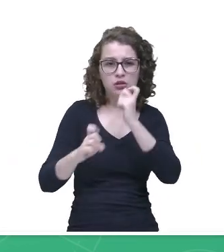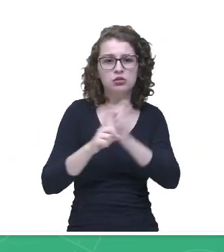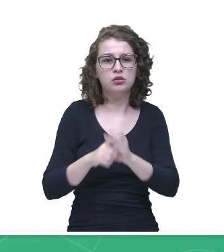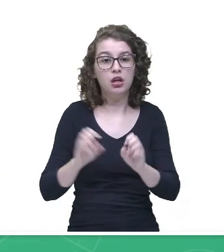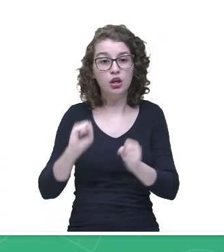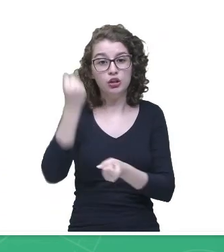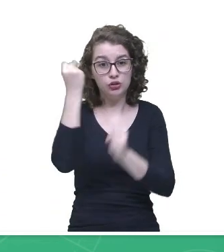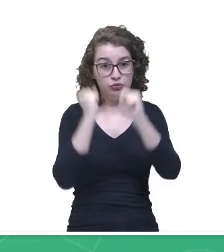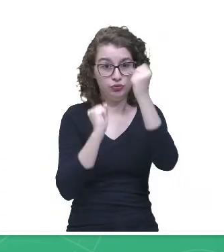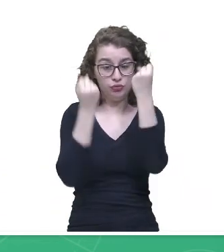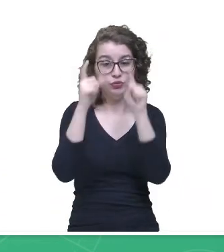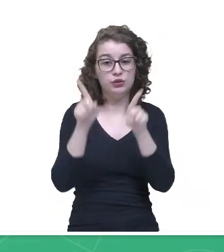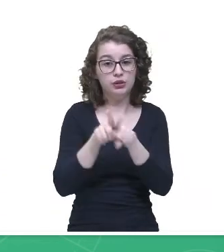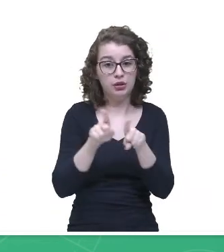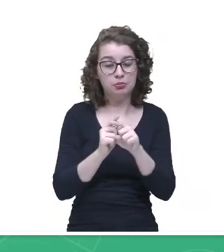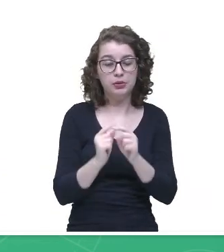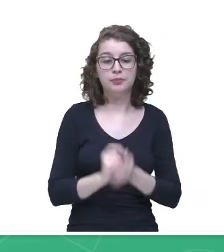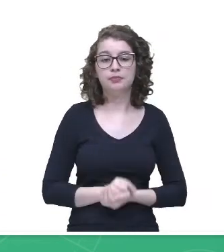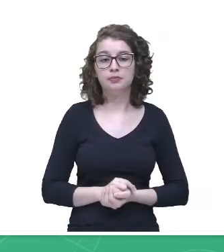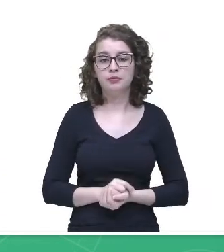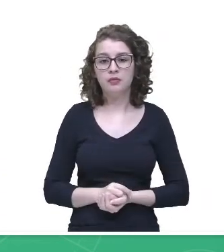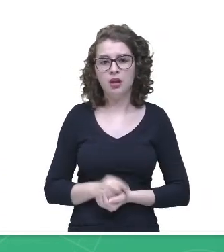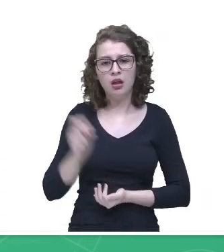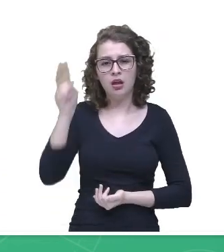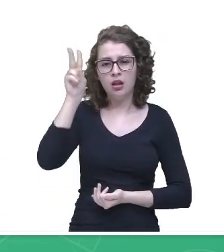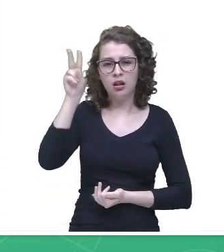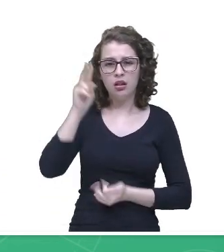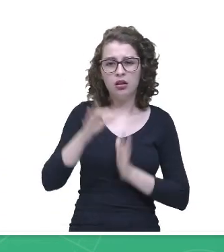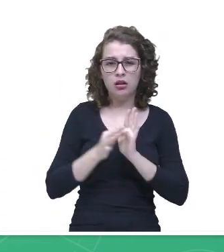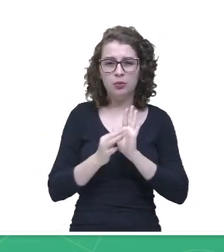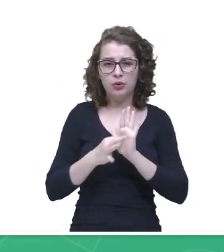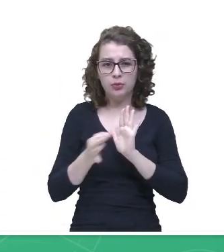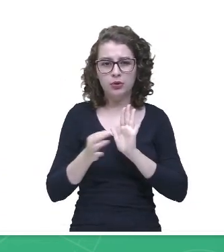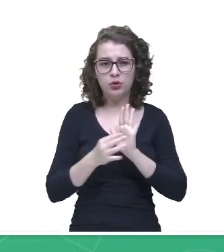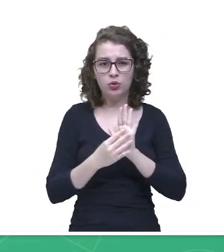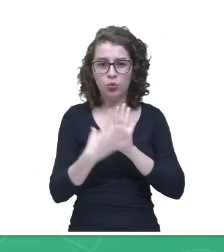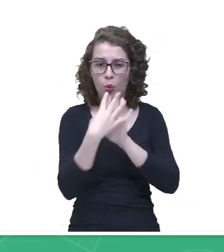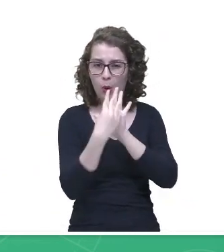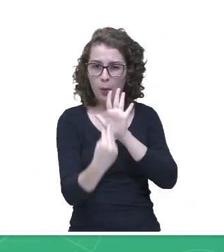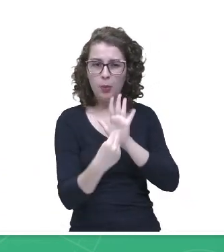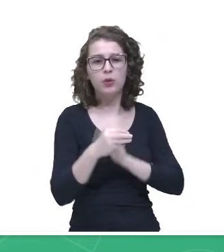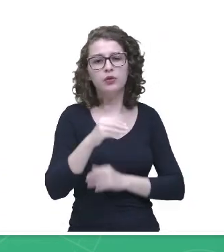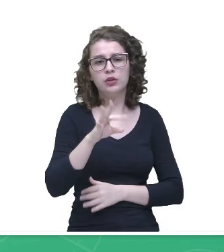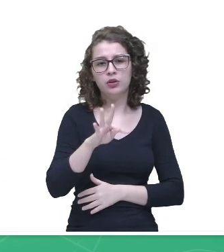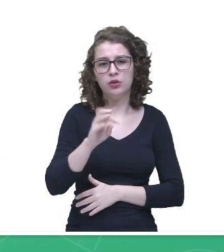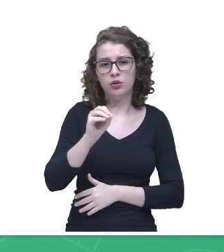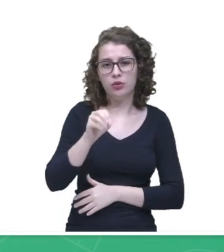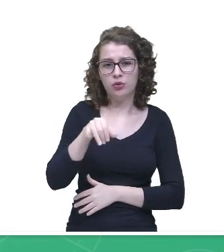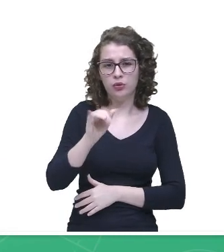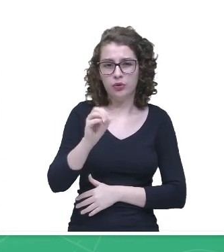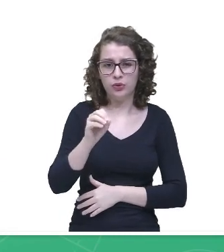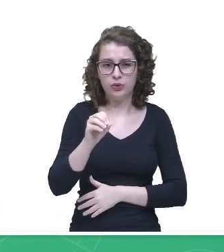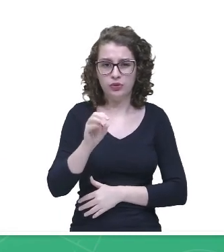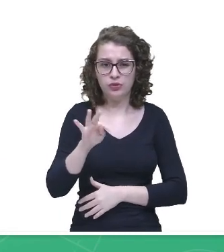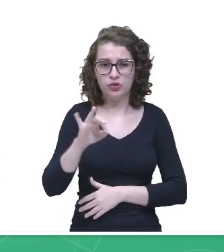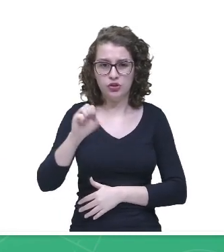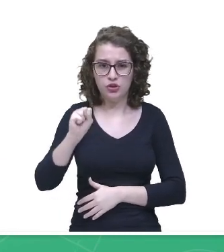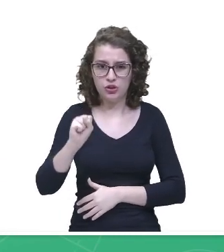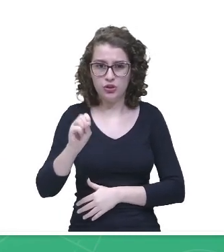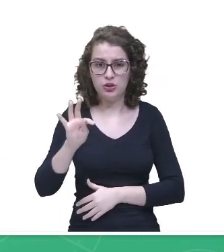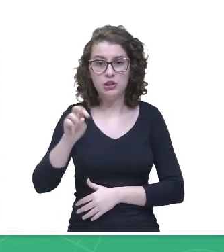Lembra que a gente viu hoje que o setor secundário, abrangendo aí essas indústrias, né? Tem algumas